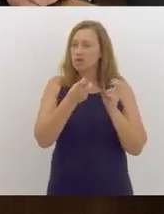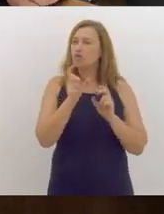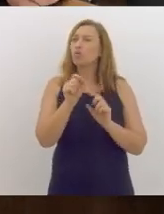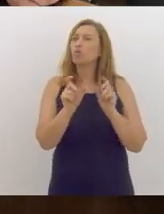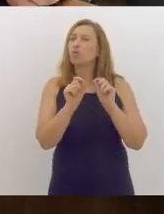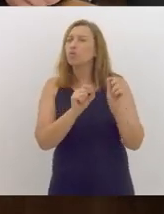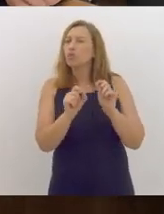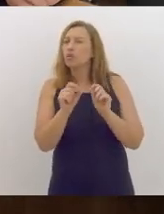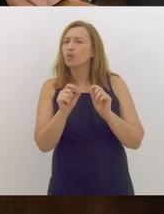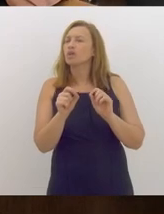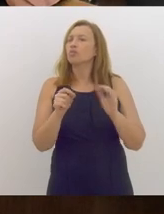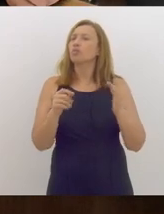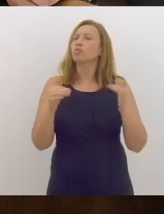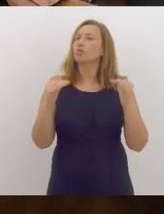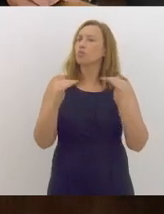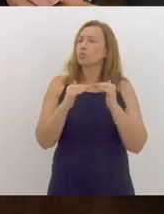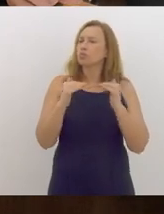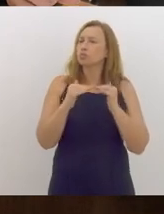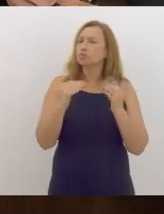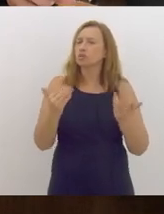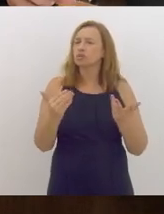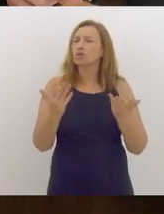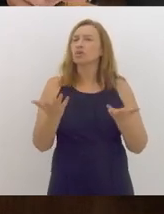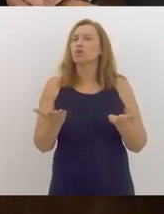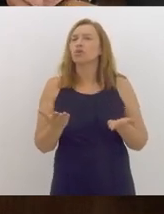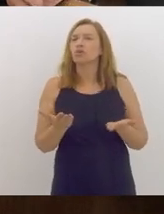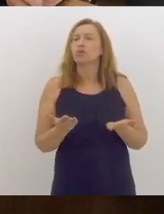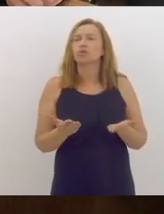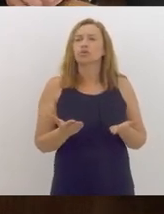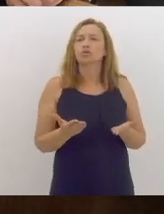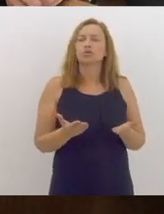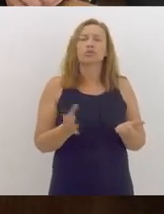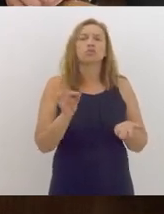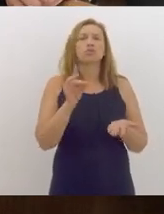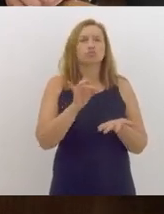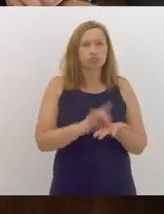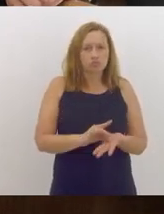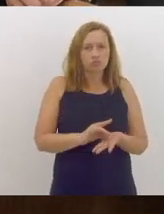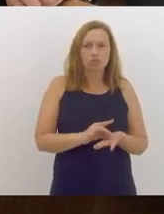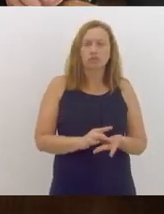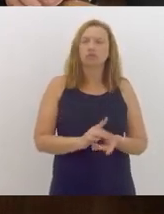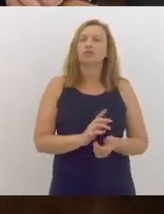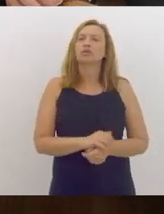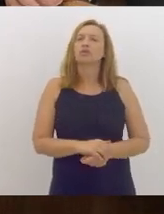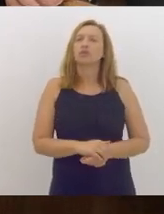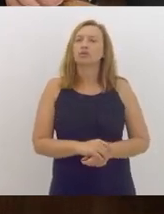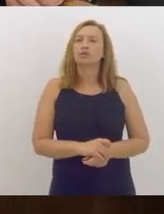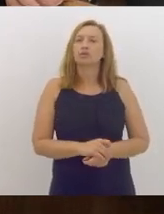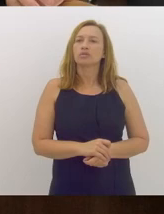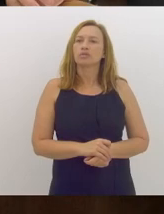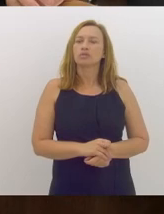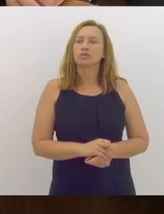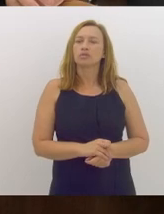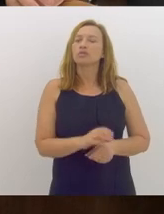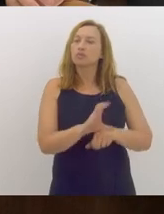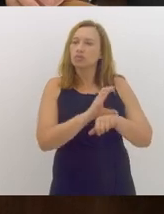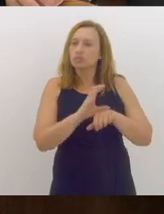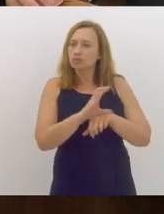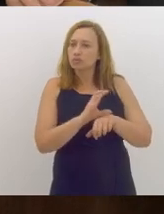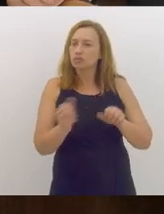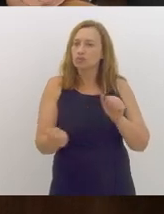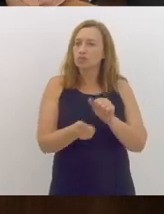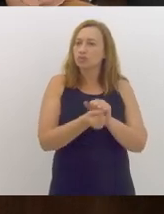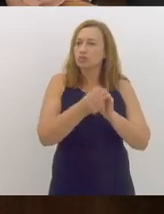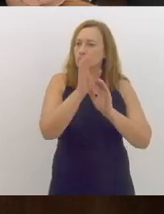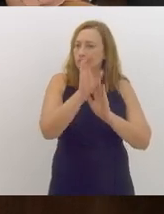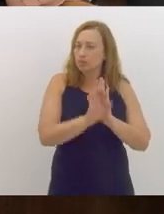está compatível com o parecer original pela constitucionalidade com